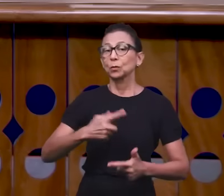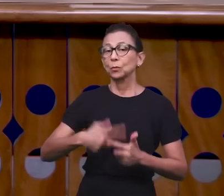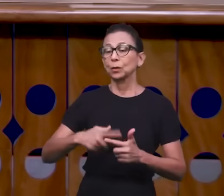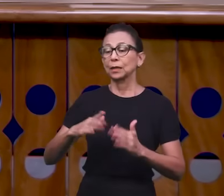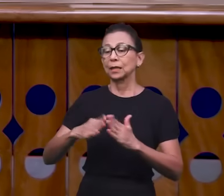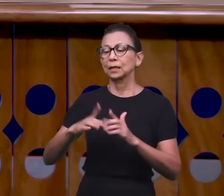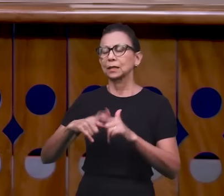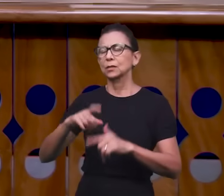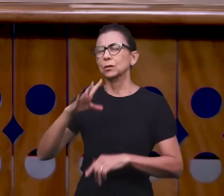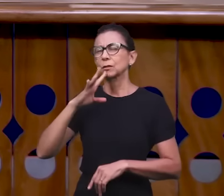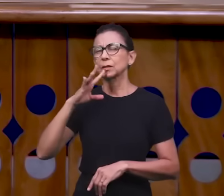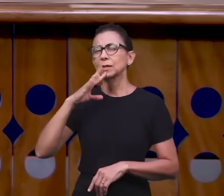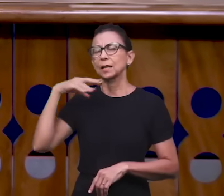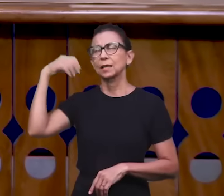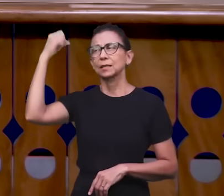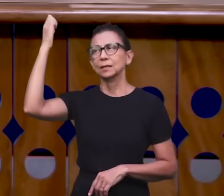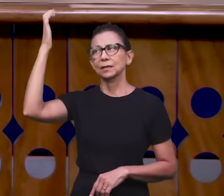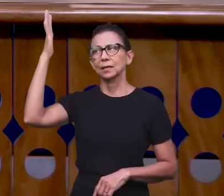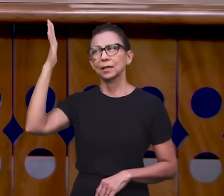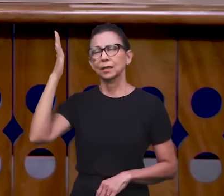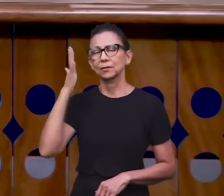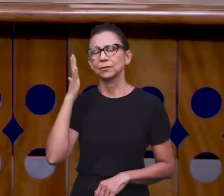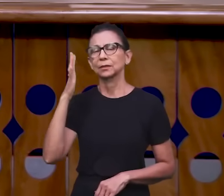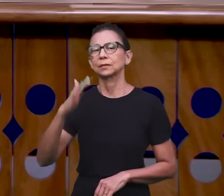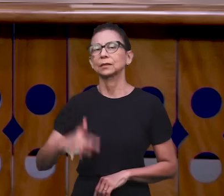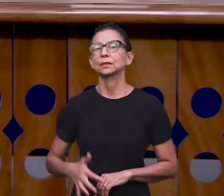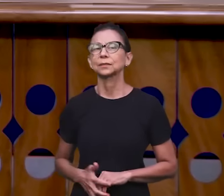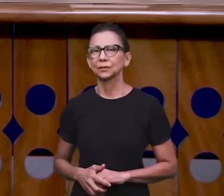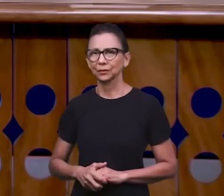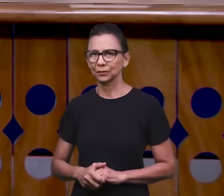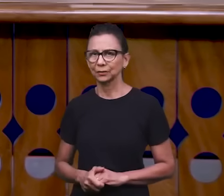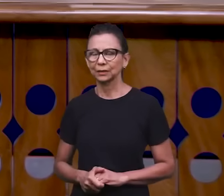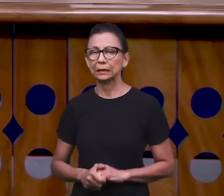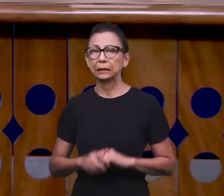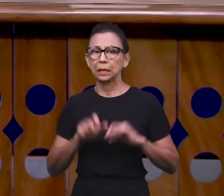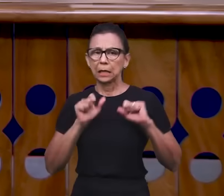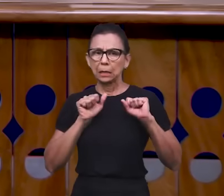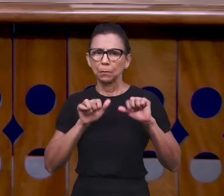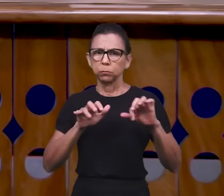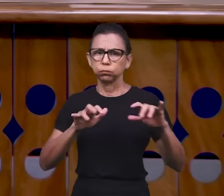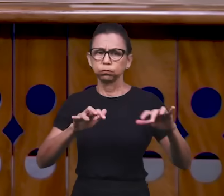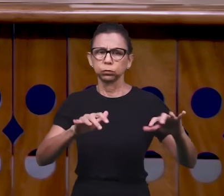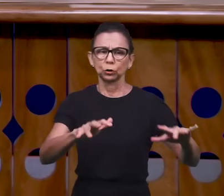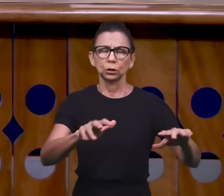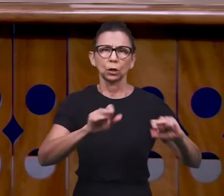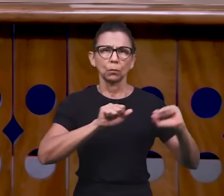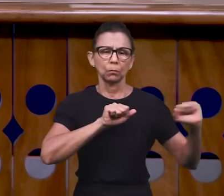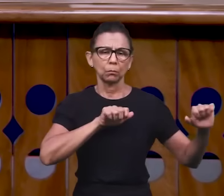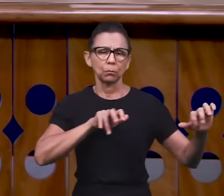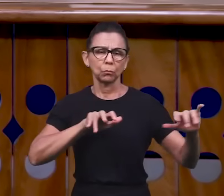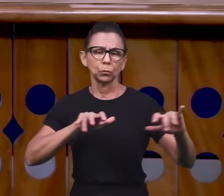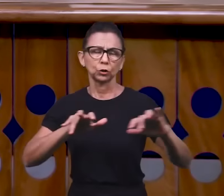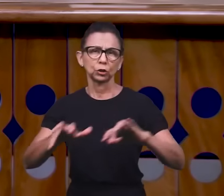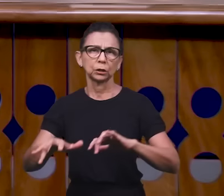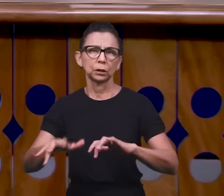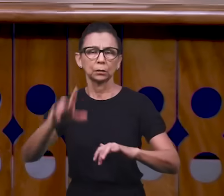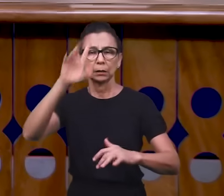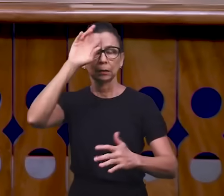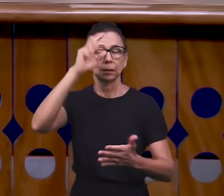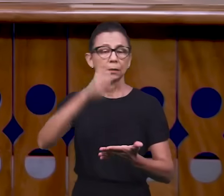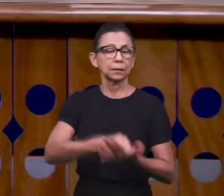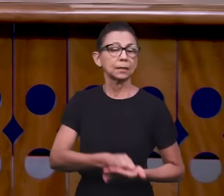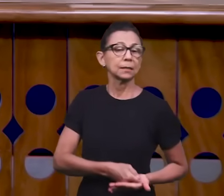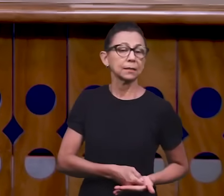dizer multidões, multidões no vale da decisão. E essa mensagem para essa multidão é a mensagem que transformará todas